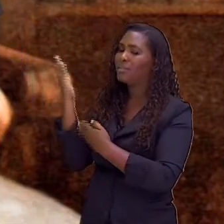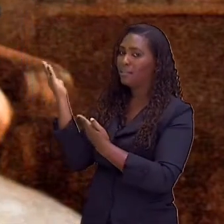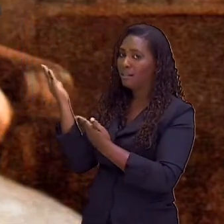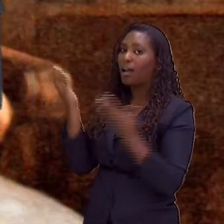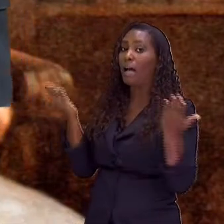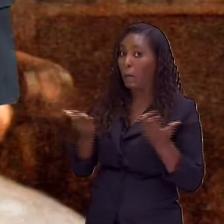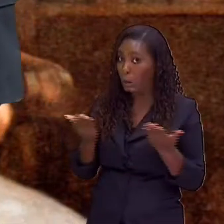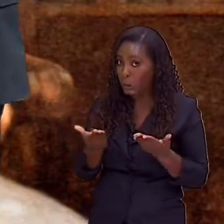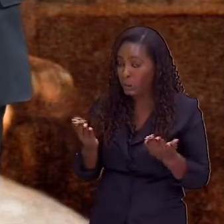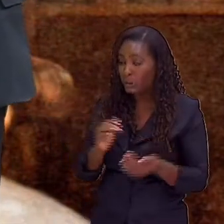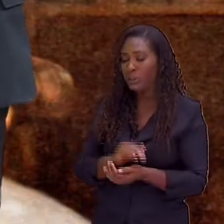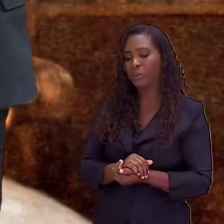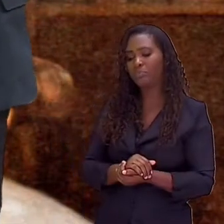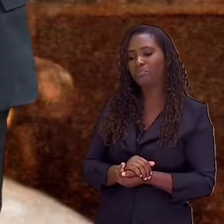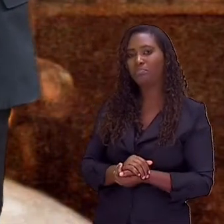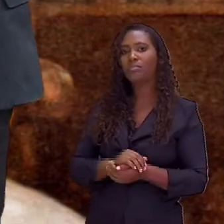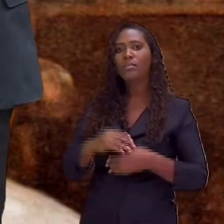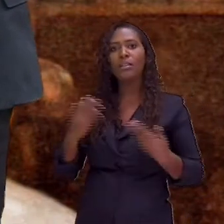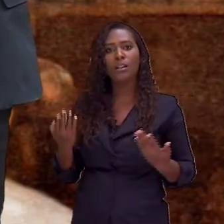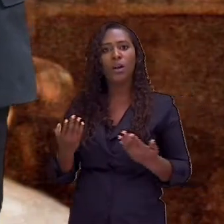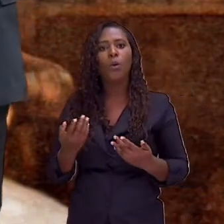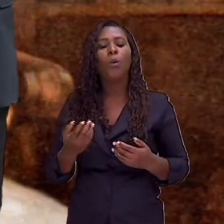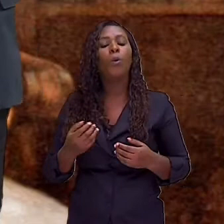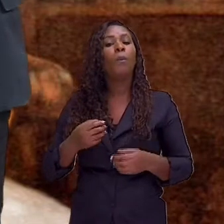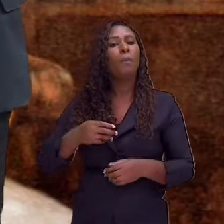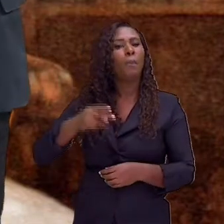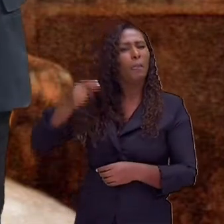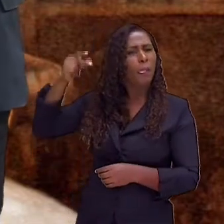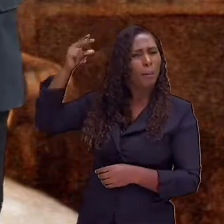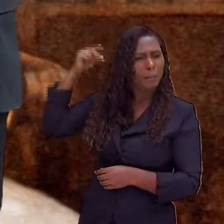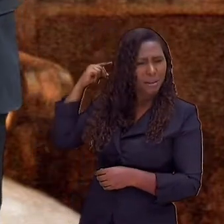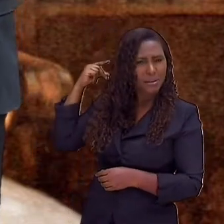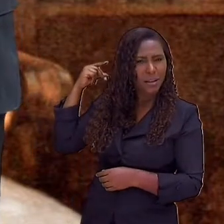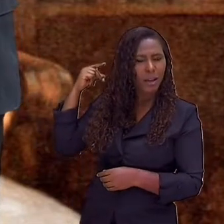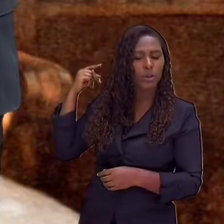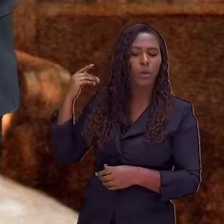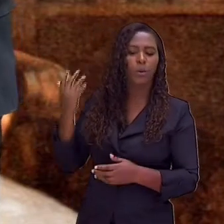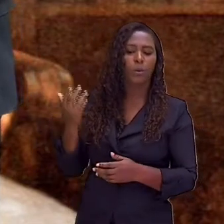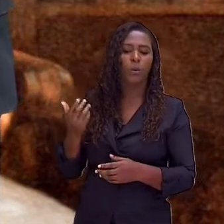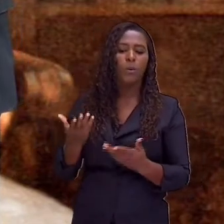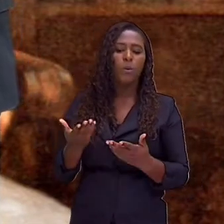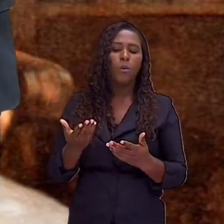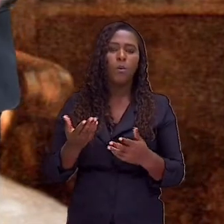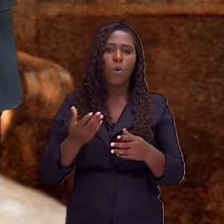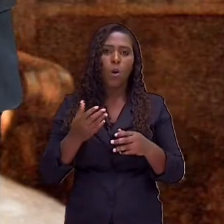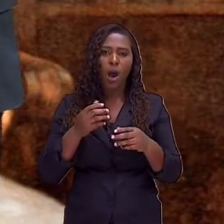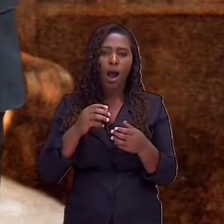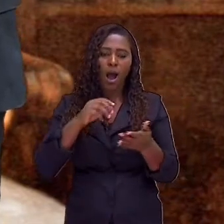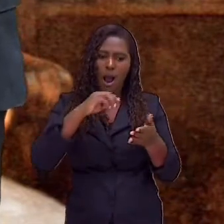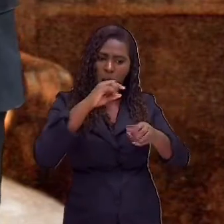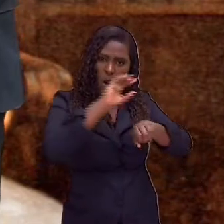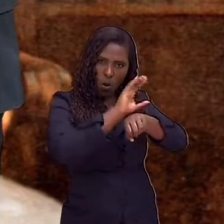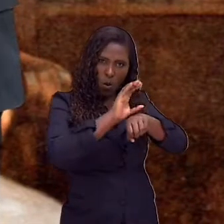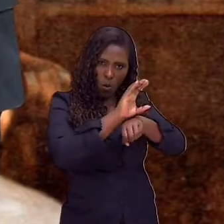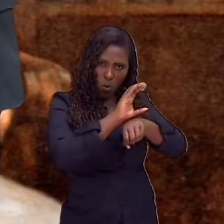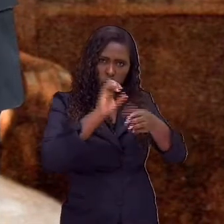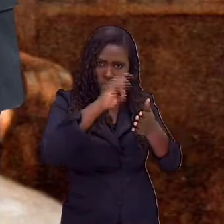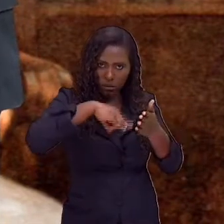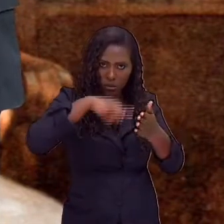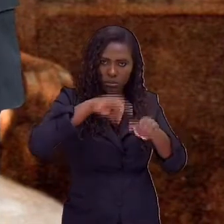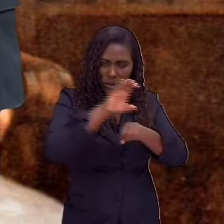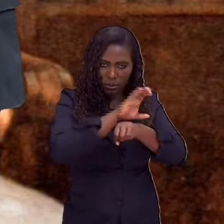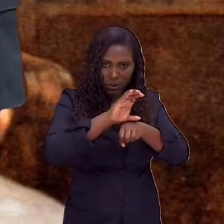foi outorgada, ou seja, imposta pelo Poder Executivo ao país, como foi a